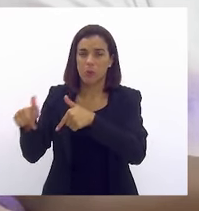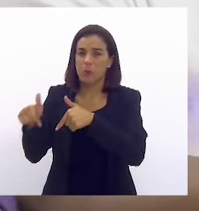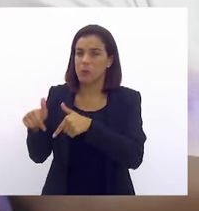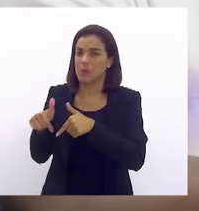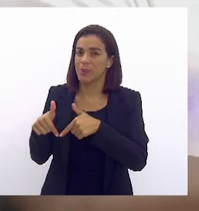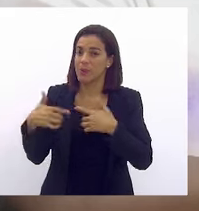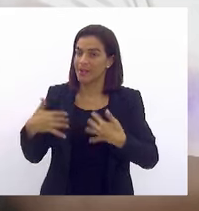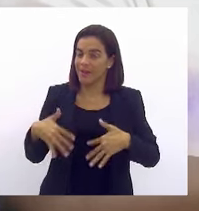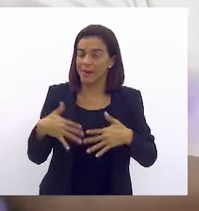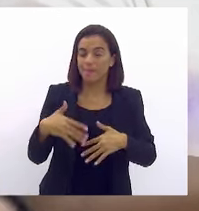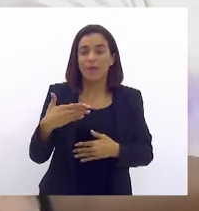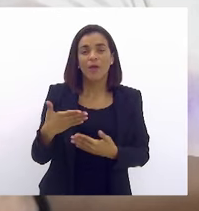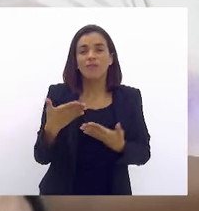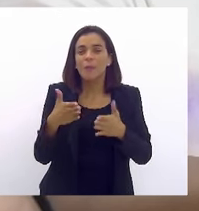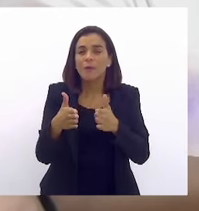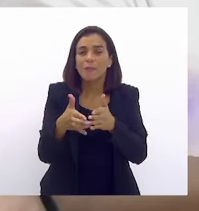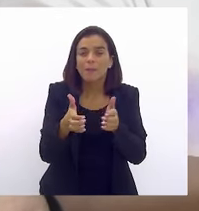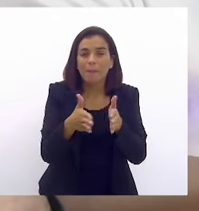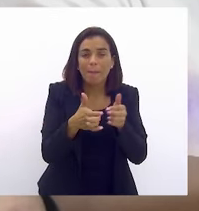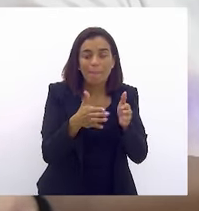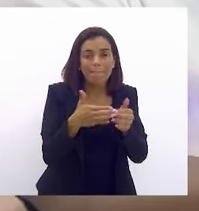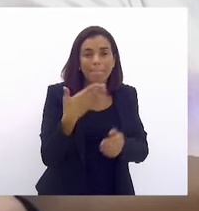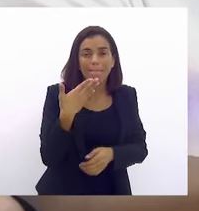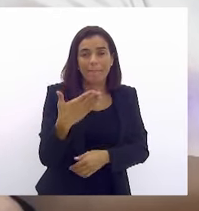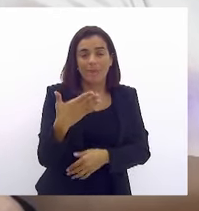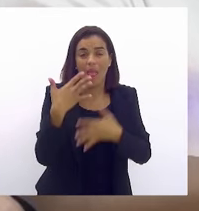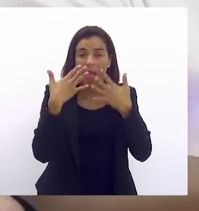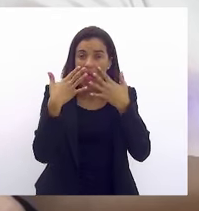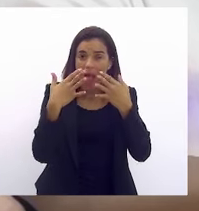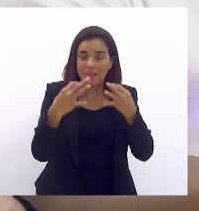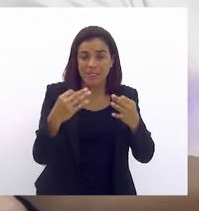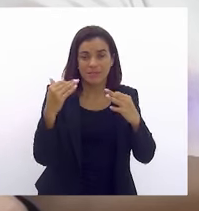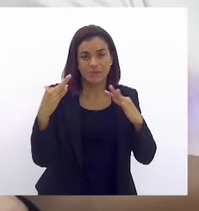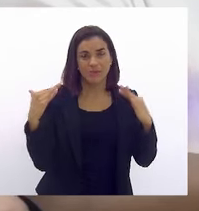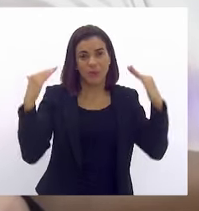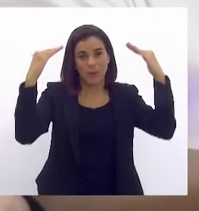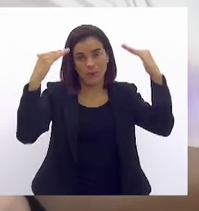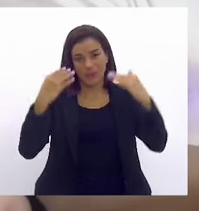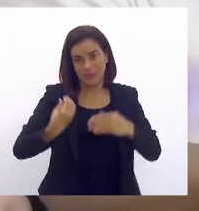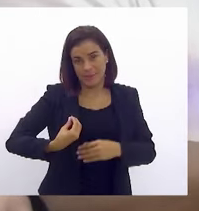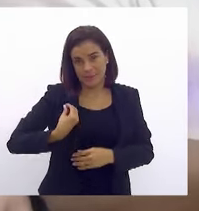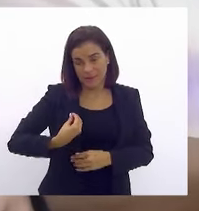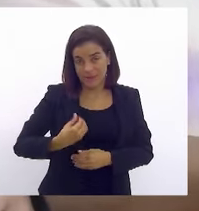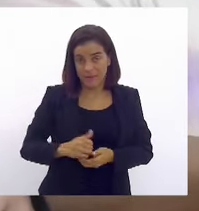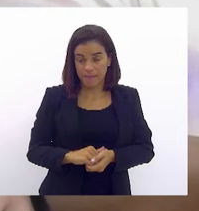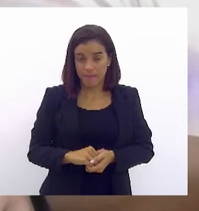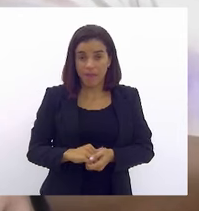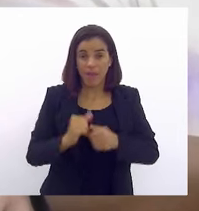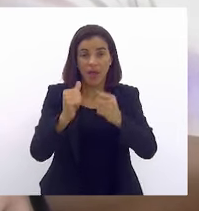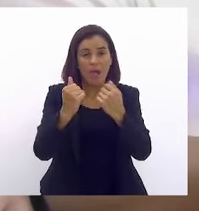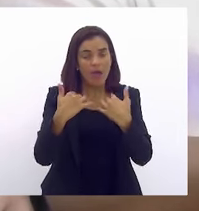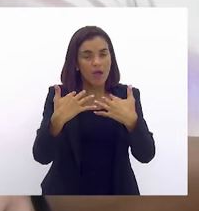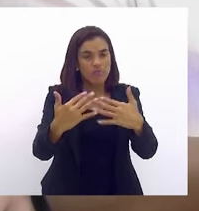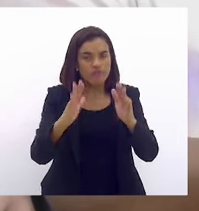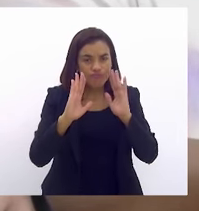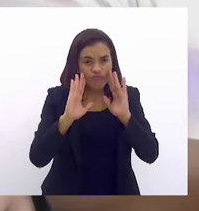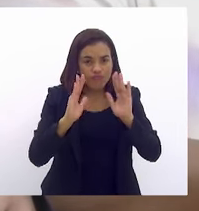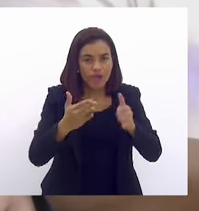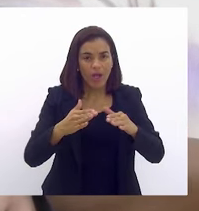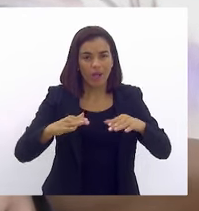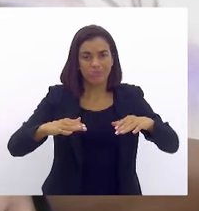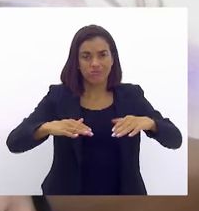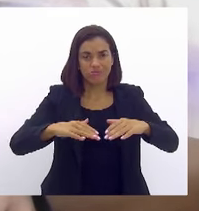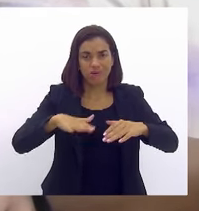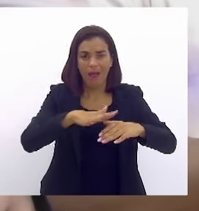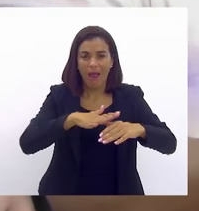O que eu venho pedir aqui, a atenção de todas as autoridades aqui, é o seguinte: como a gente, essa audiência é focada nas Lagoas de Maricá, né,